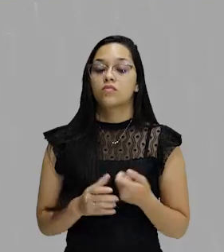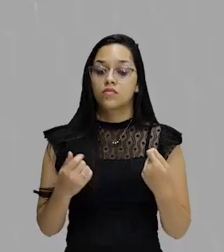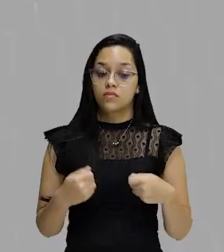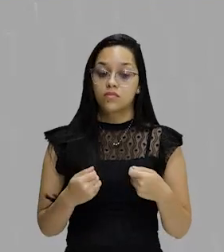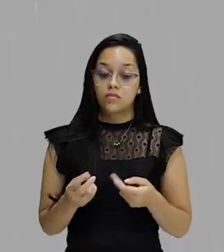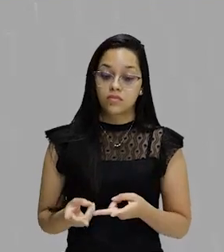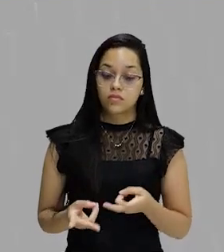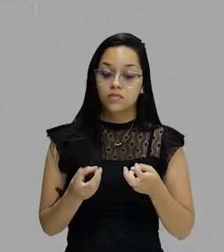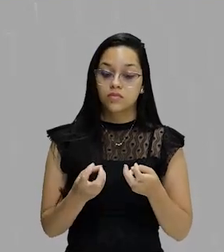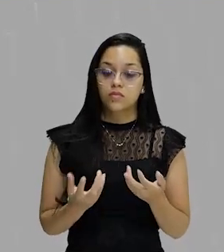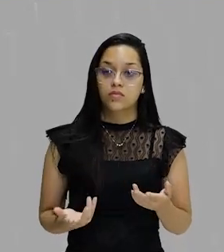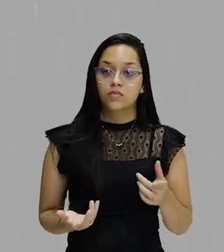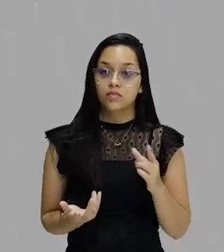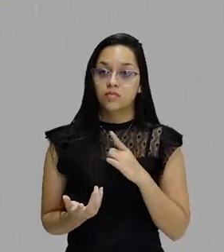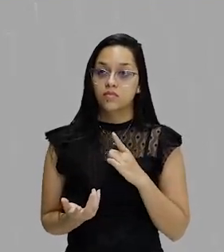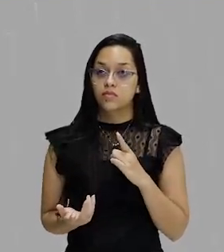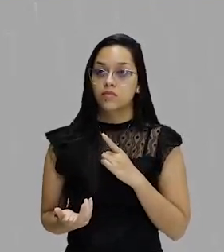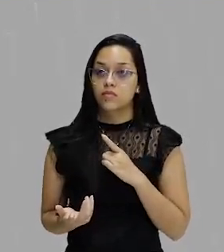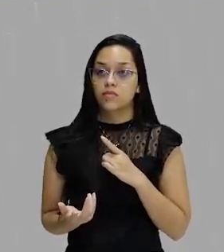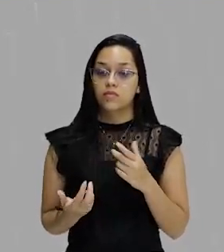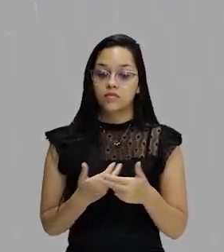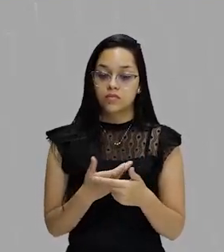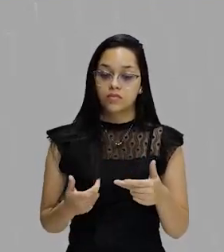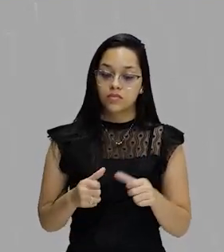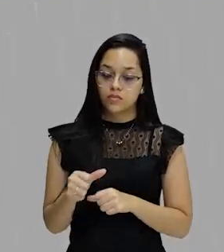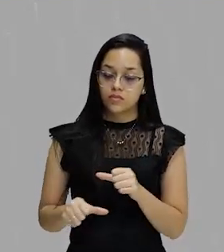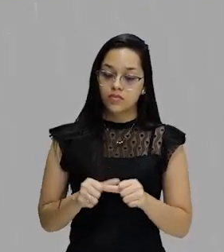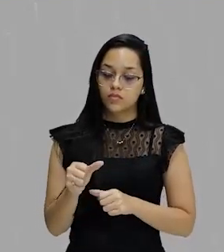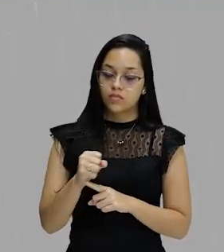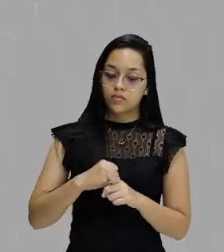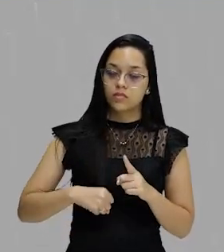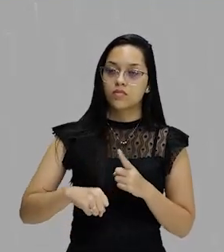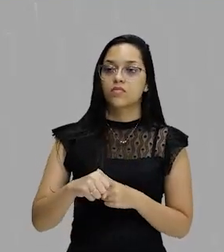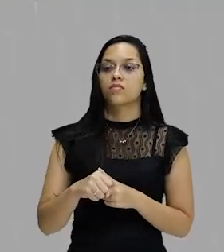preciso observar que entre as transformações sociais,